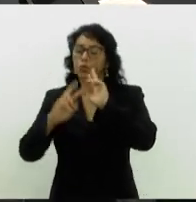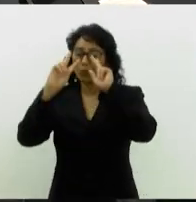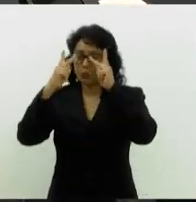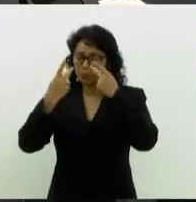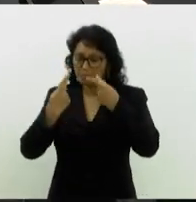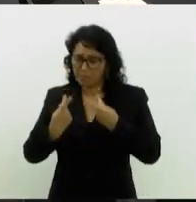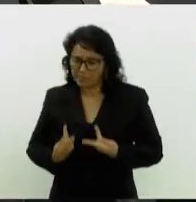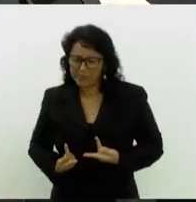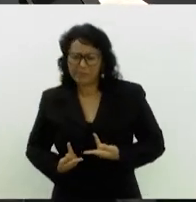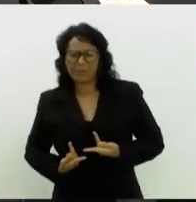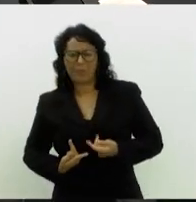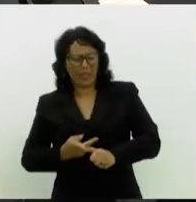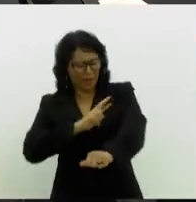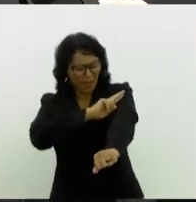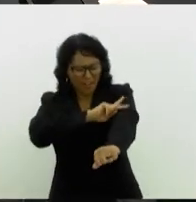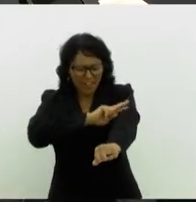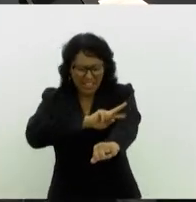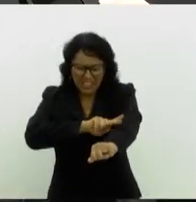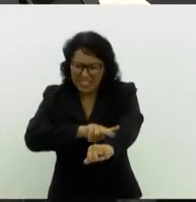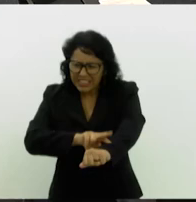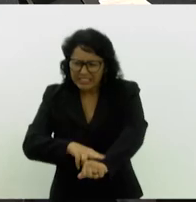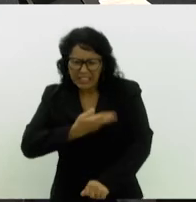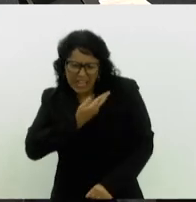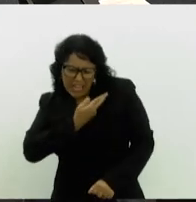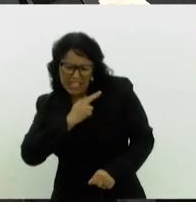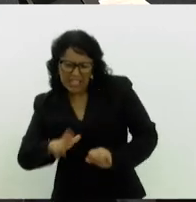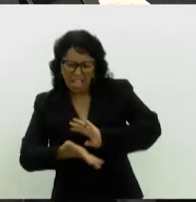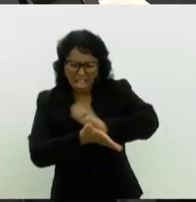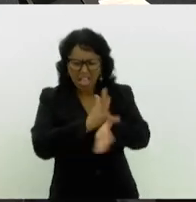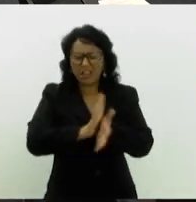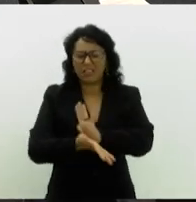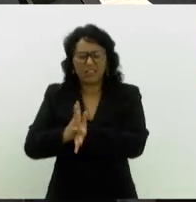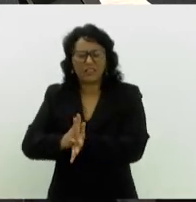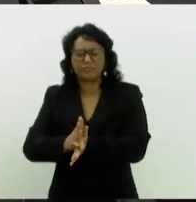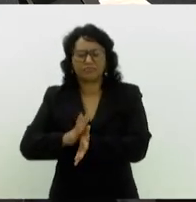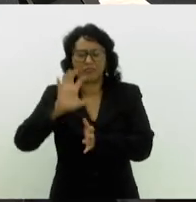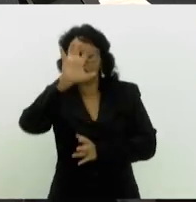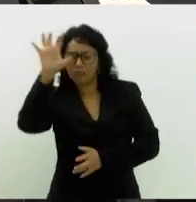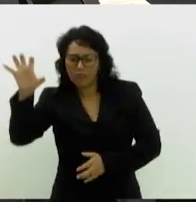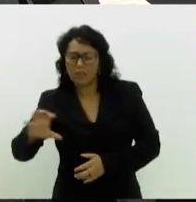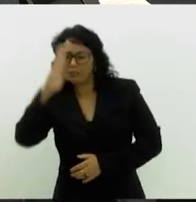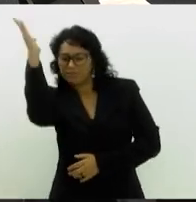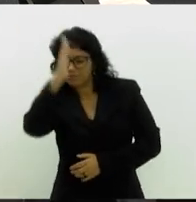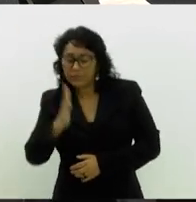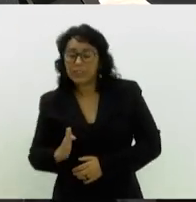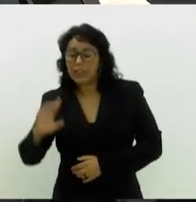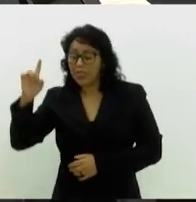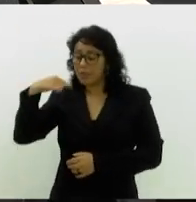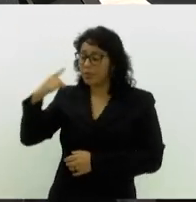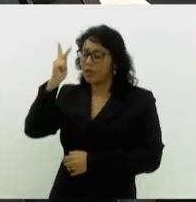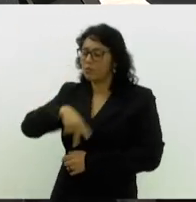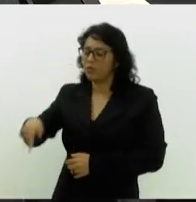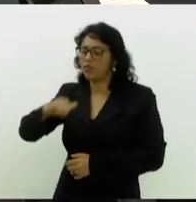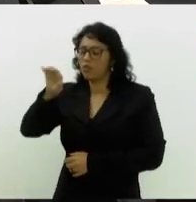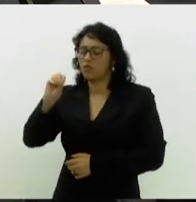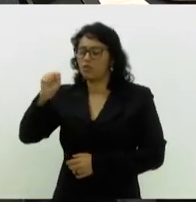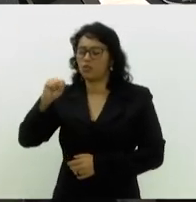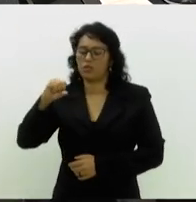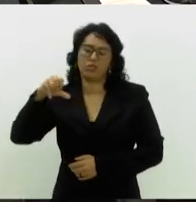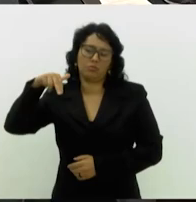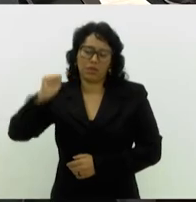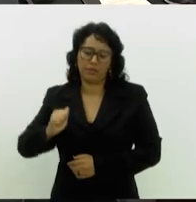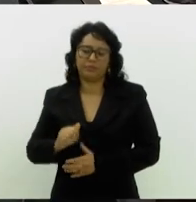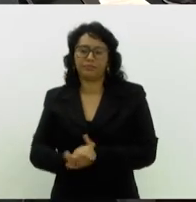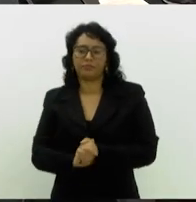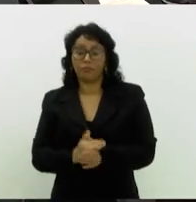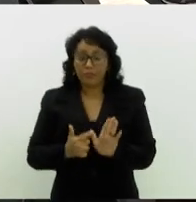preconceitos de raça cor etnia religião e procedência Nacional Deputado Professor Josimar o